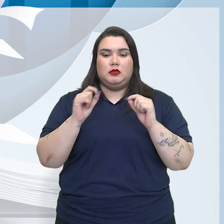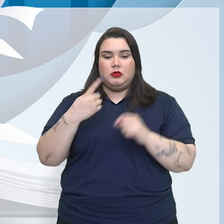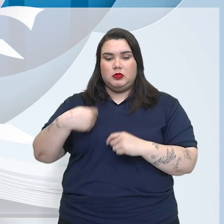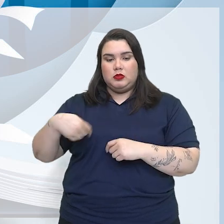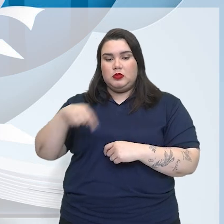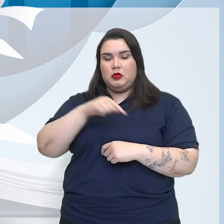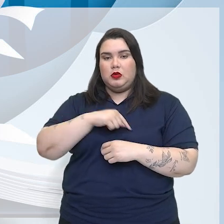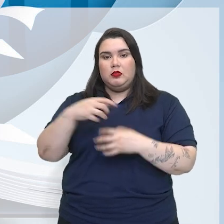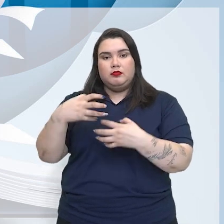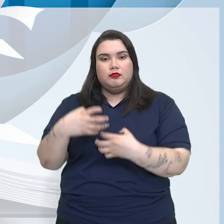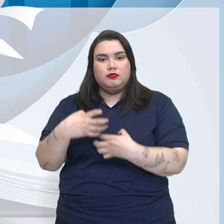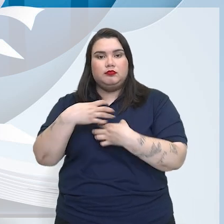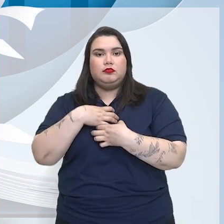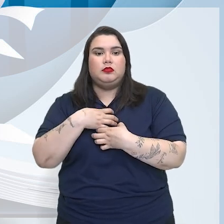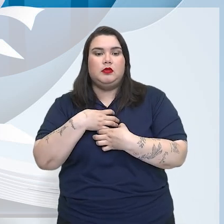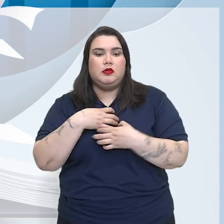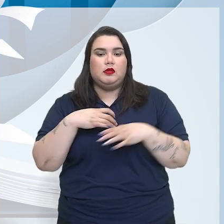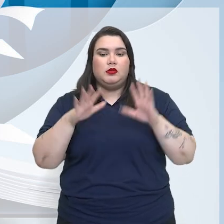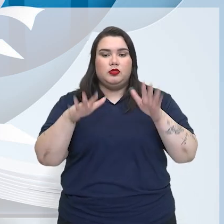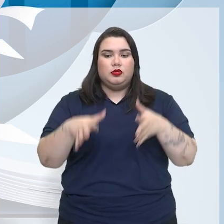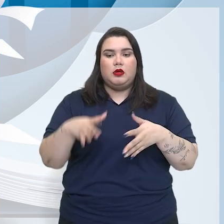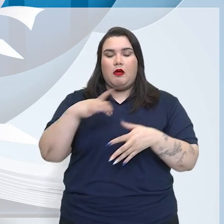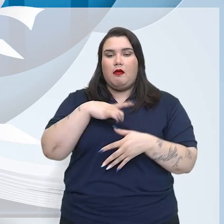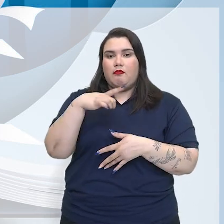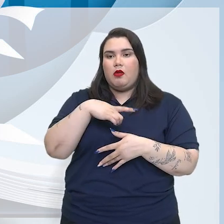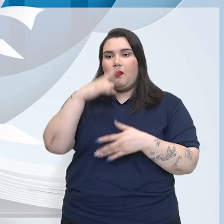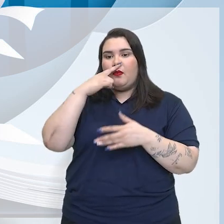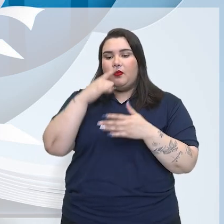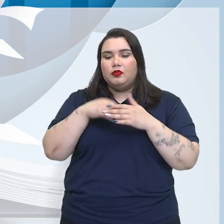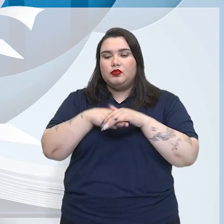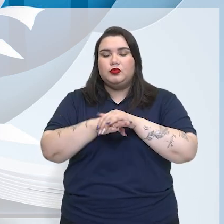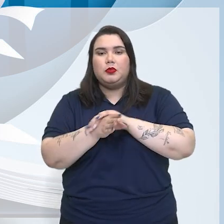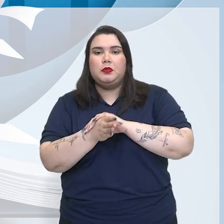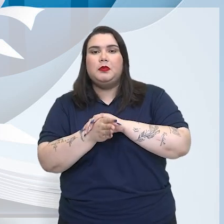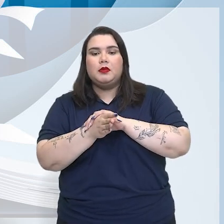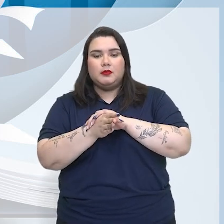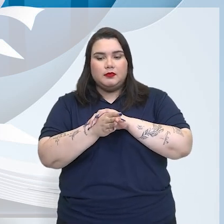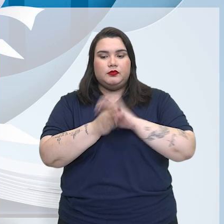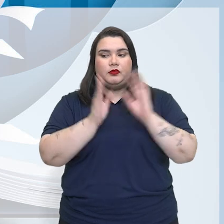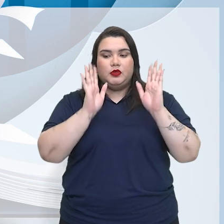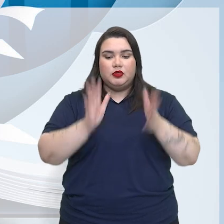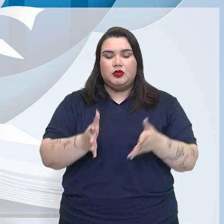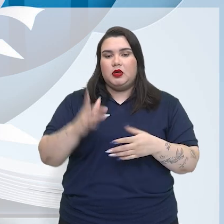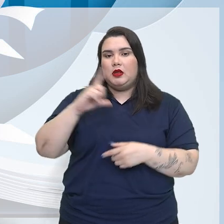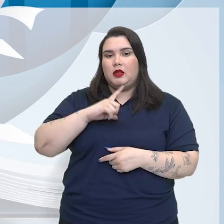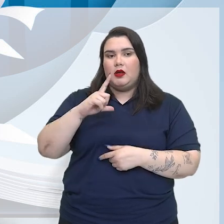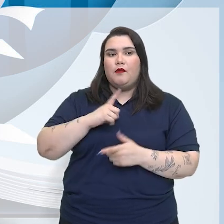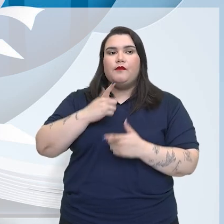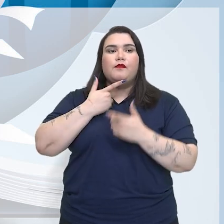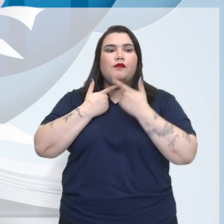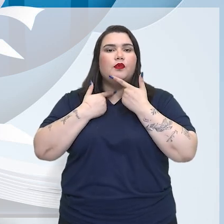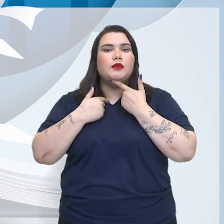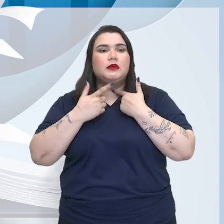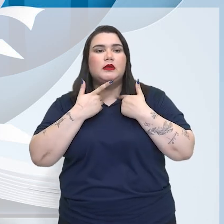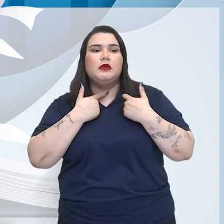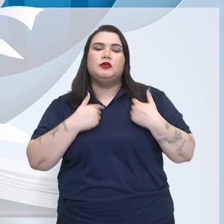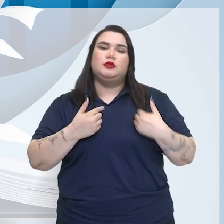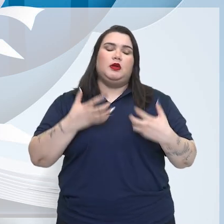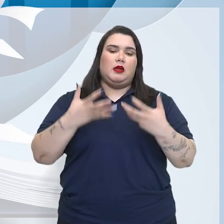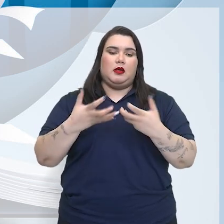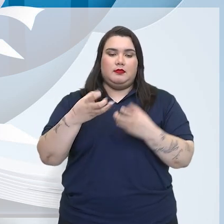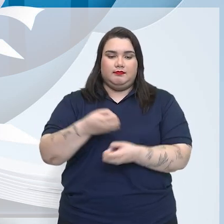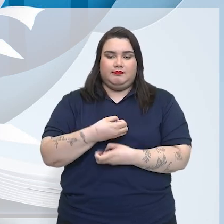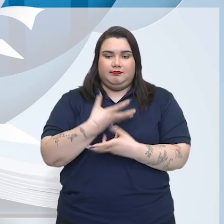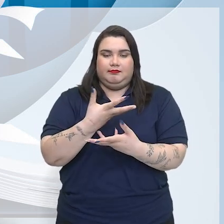de nós já há essa inspiração. Dentro de nós já há esse desejo de